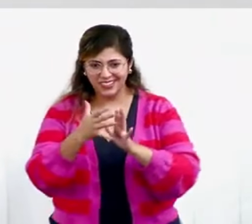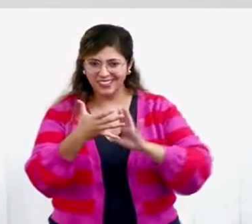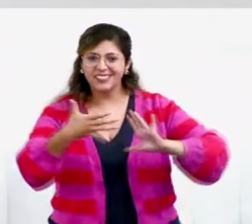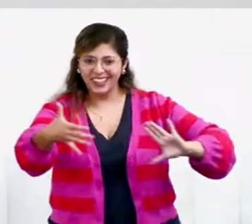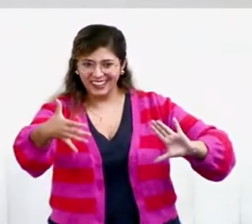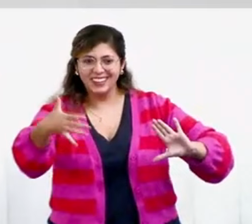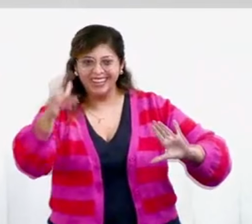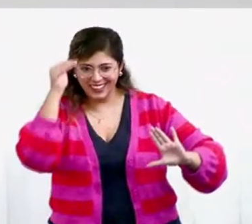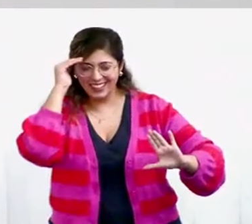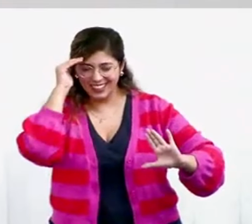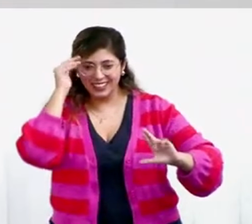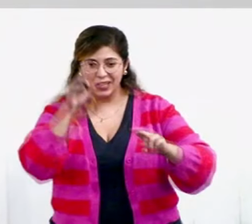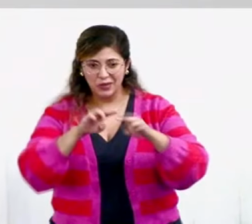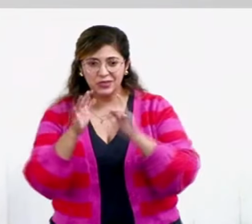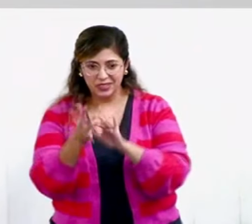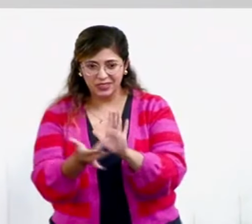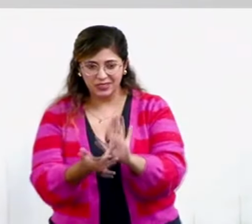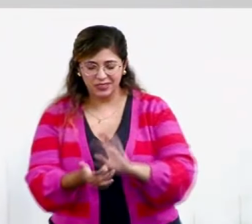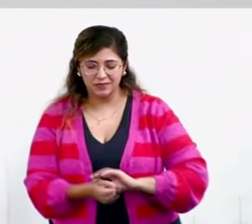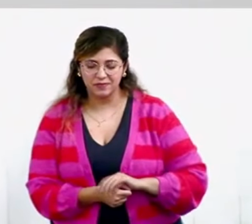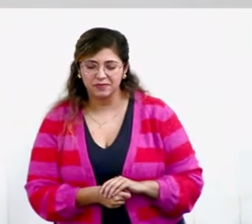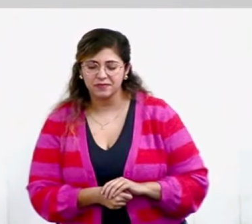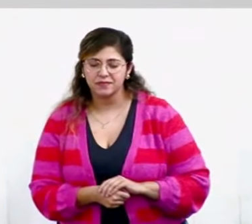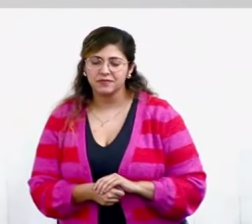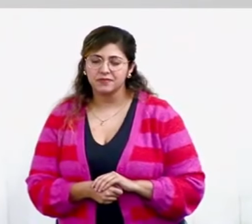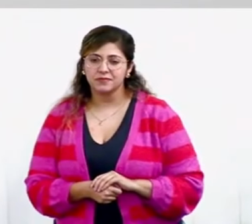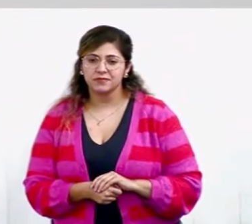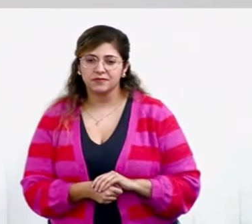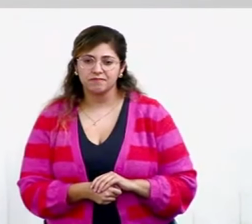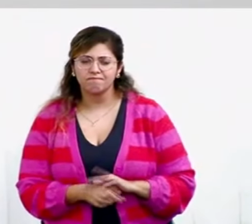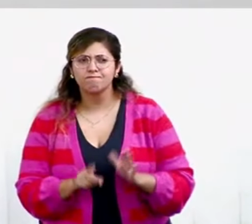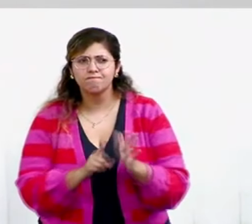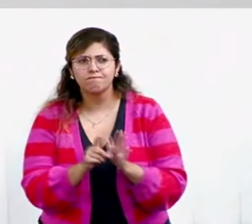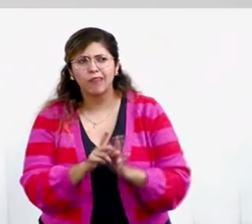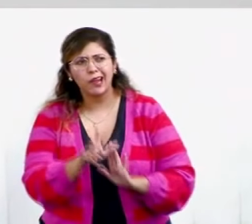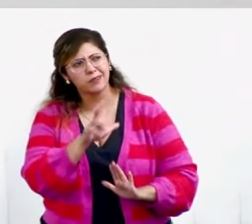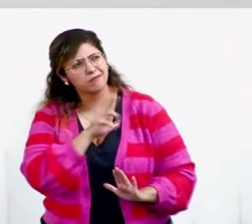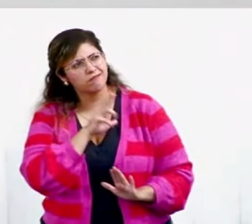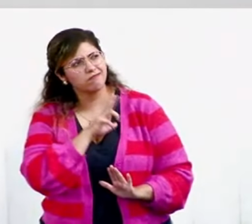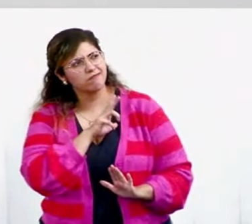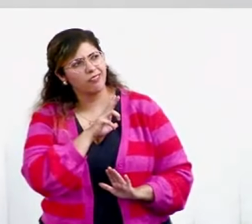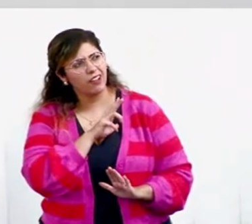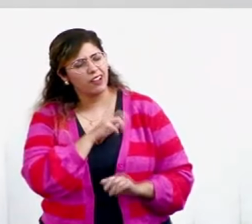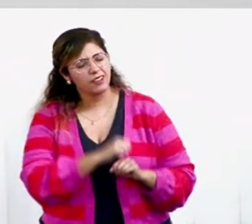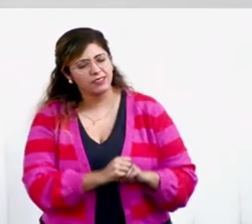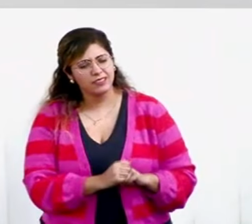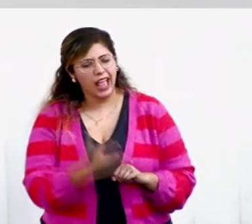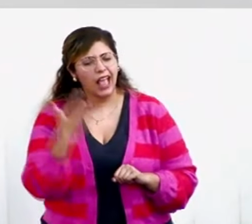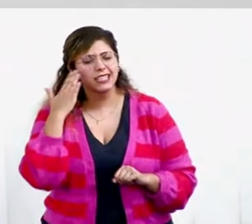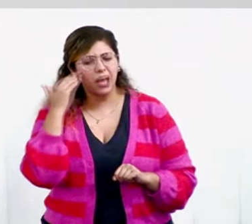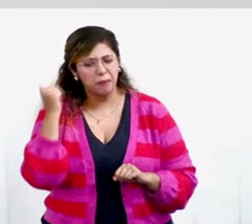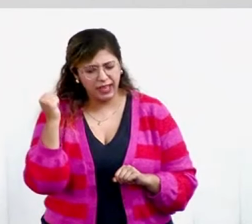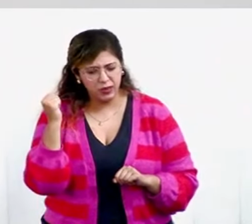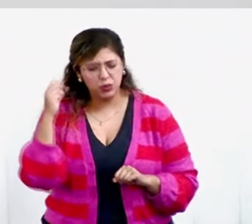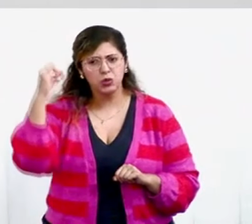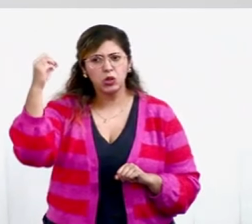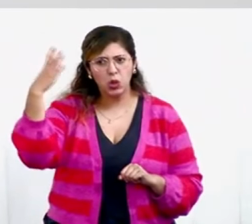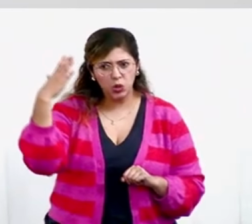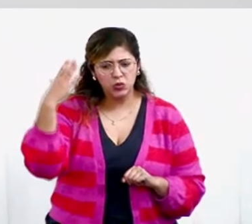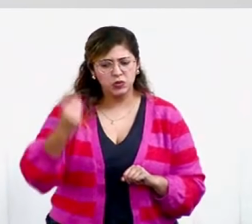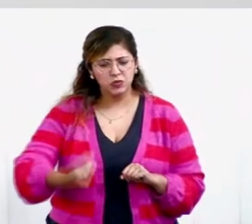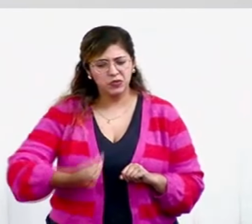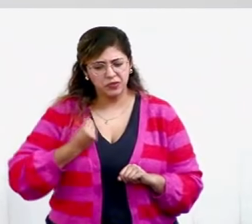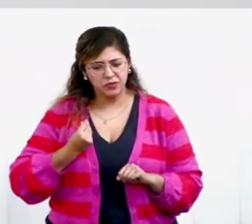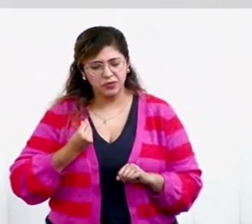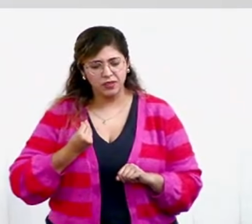Seu Filho, os purifica de todo pecado. Eu me pergunto, porque mesmo sabendo disso, consideramos